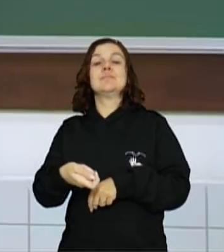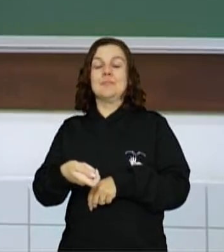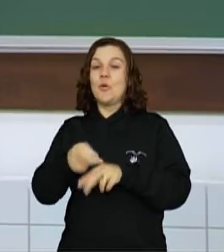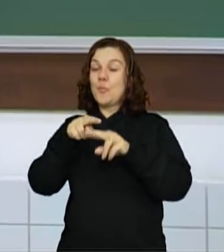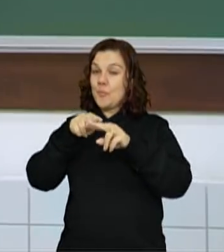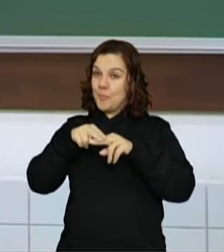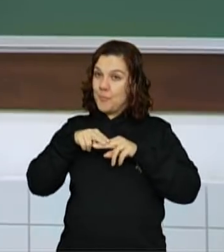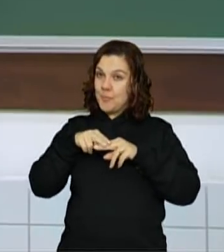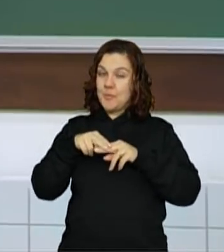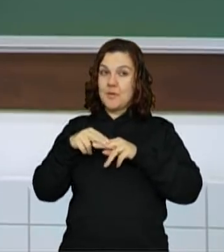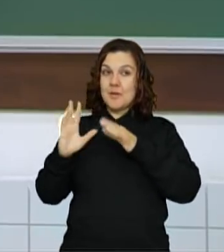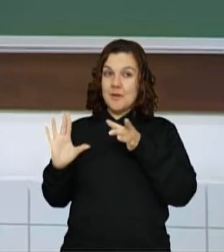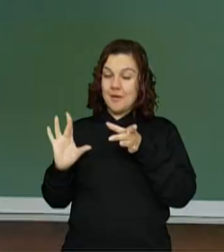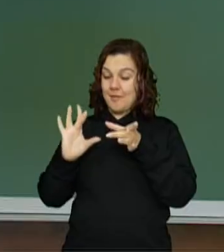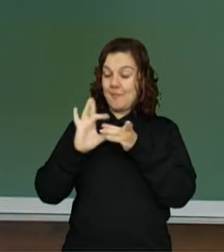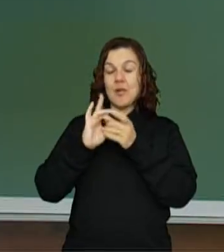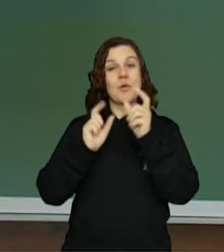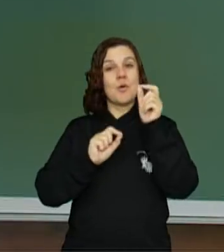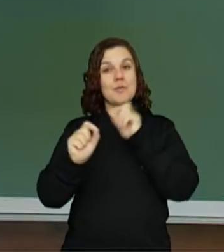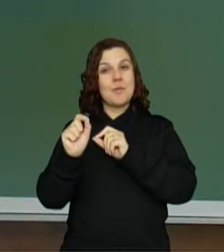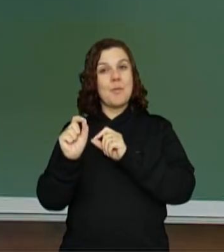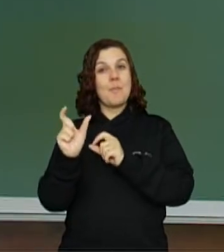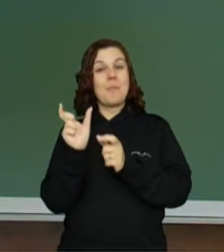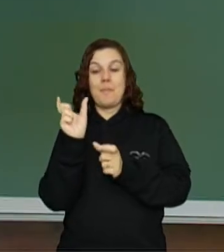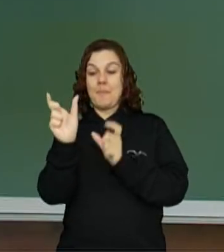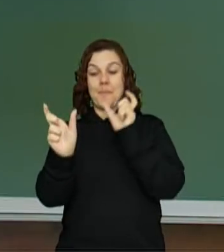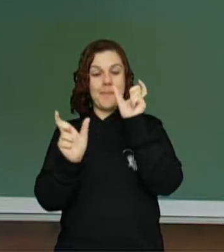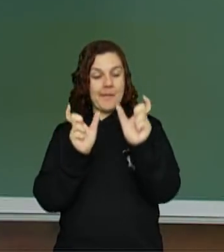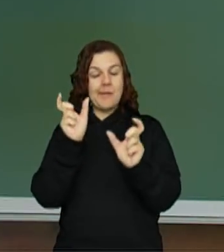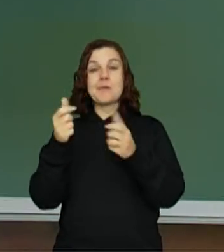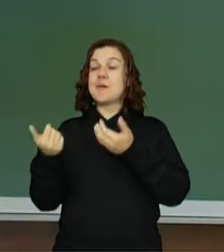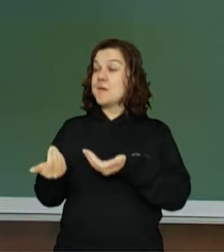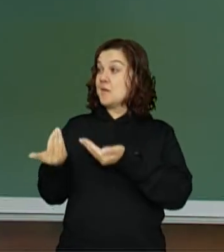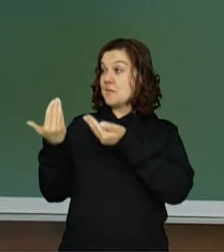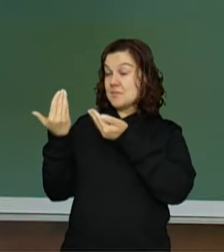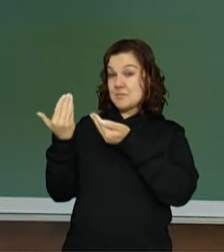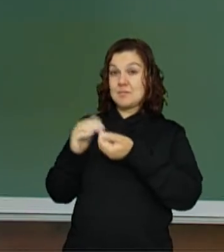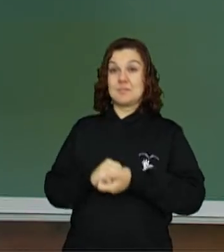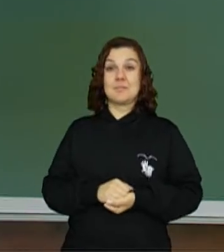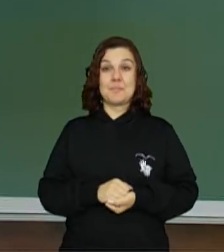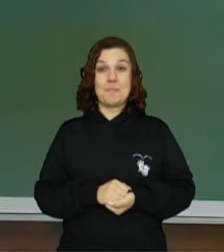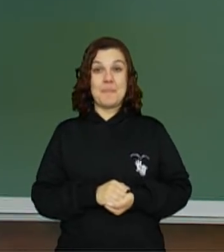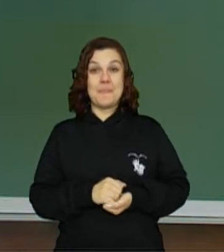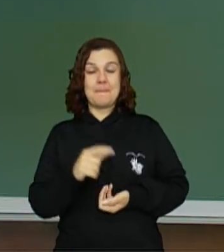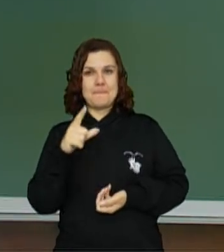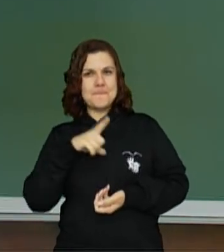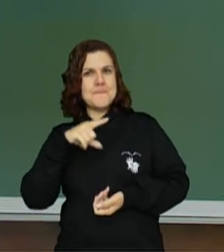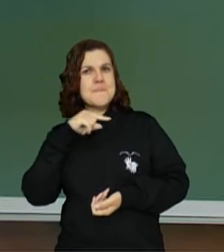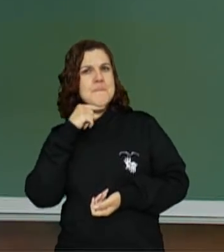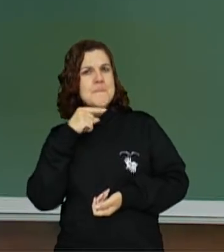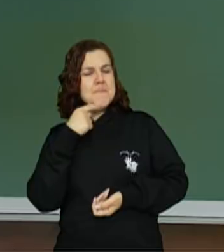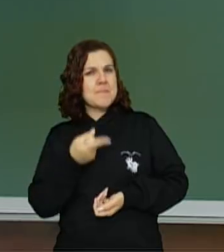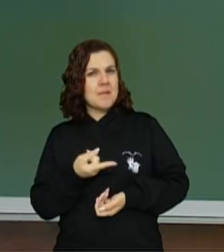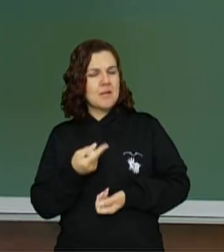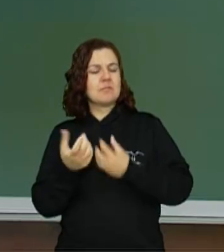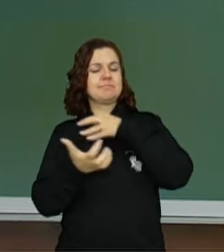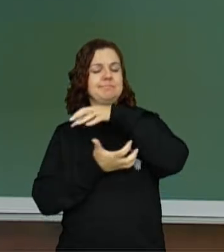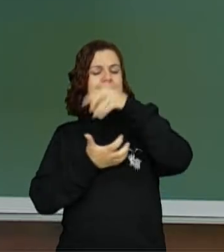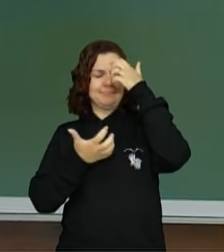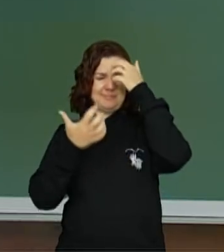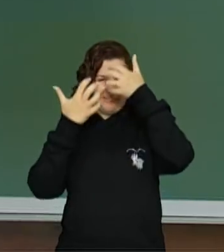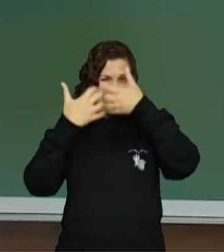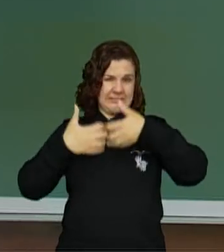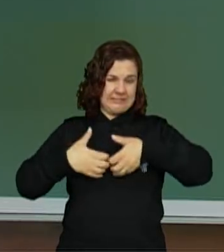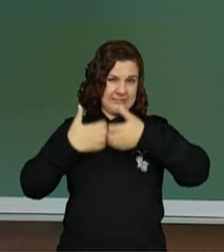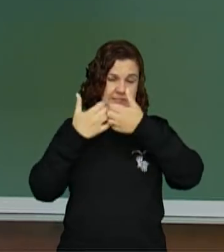gente vai ver hoje palavras assim, que vocês têm dúvida e gera uma